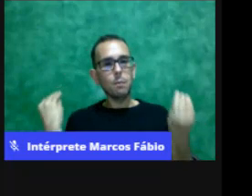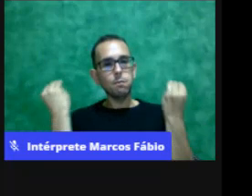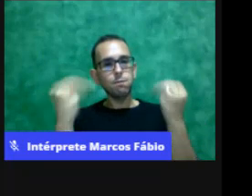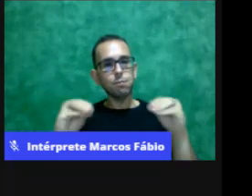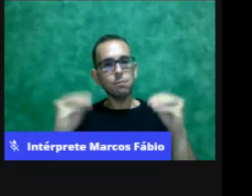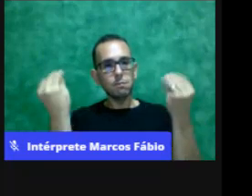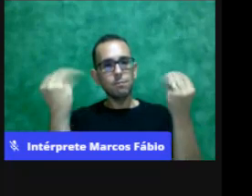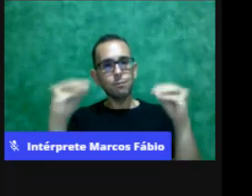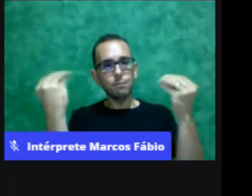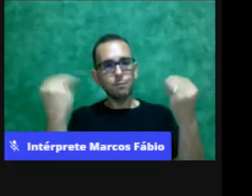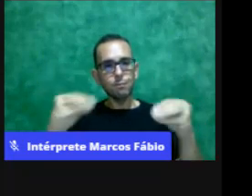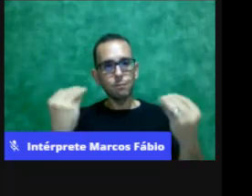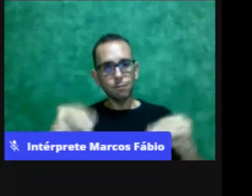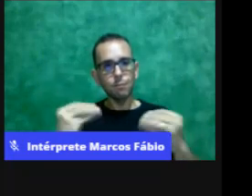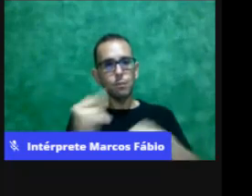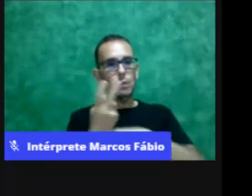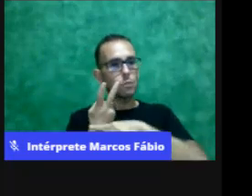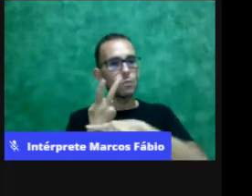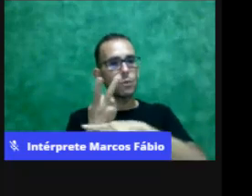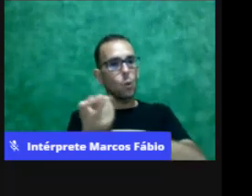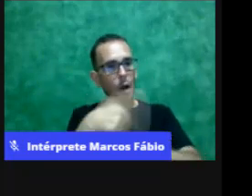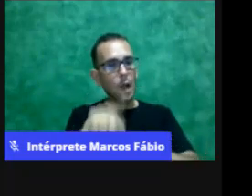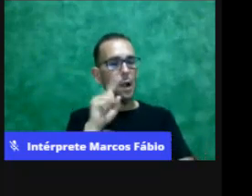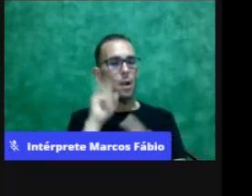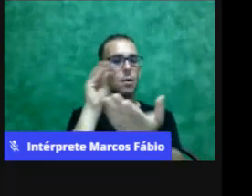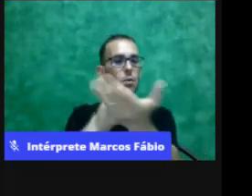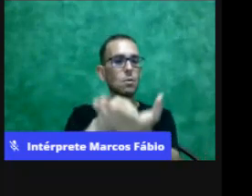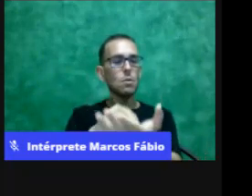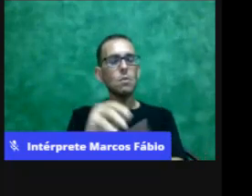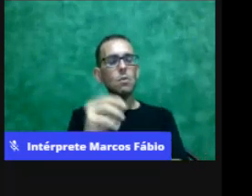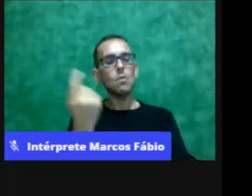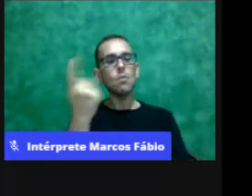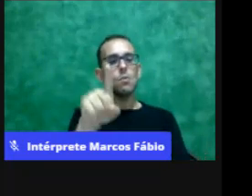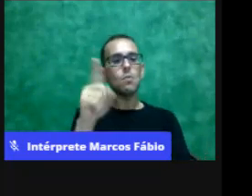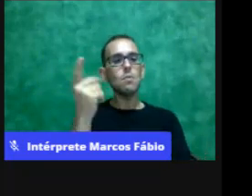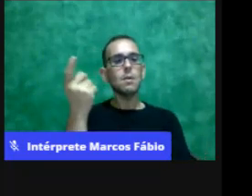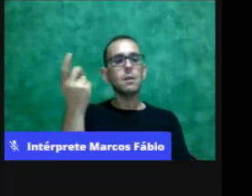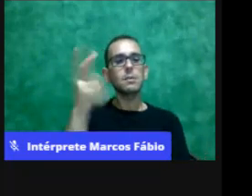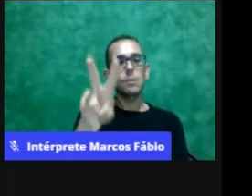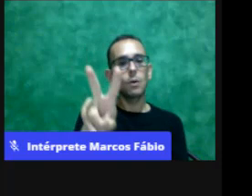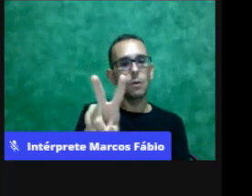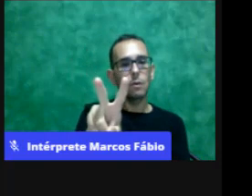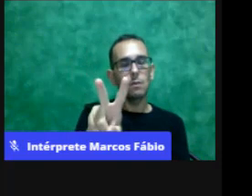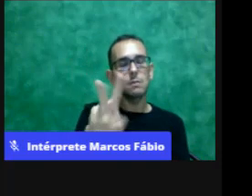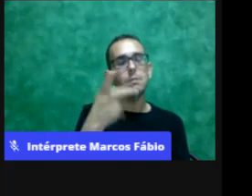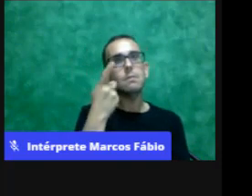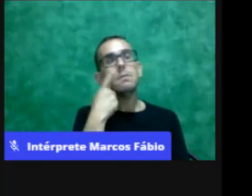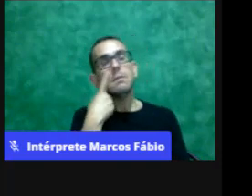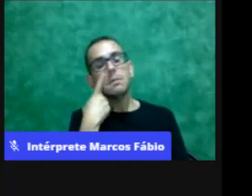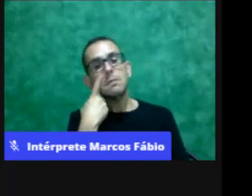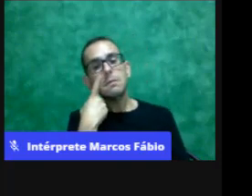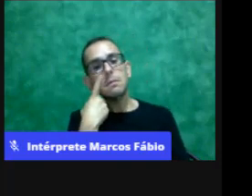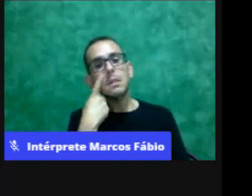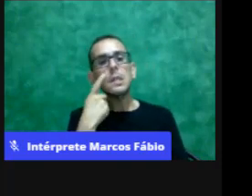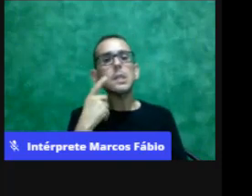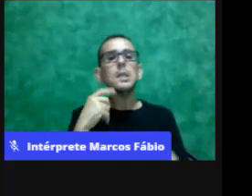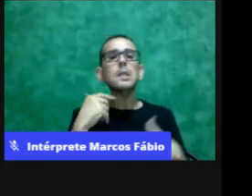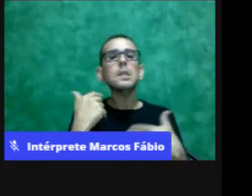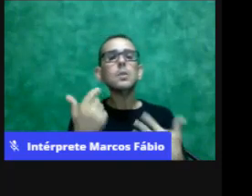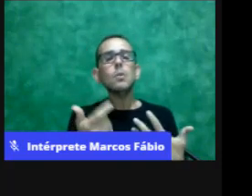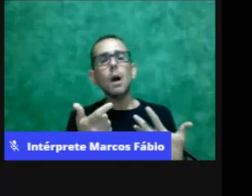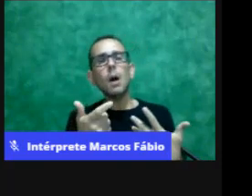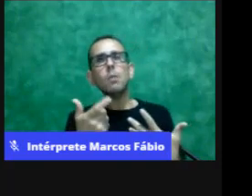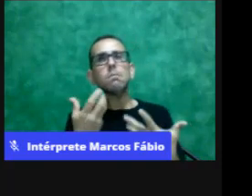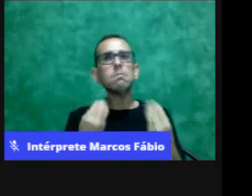nós sempre procuramos trazer para vocês 1 ou 2 tutoriais para vocês verem qual que vocês vão, a linguagem